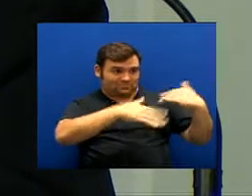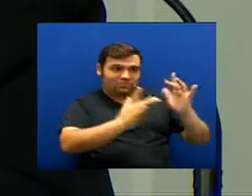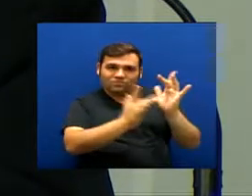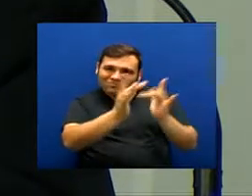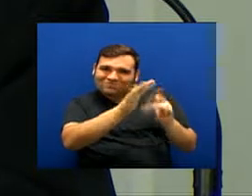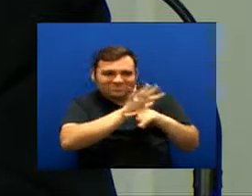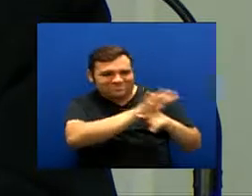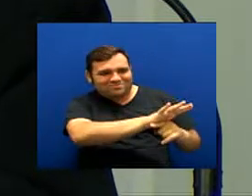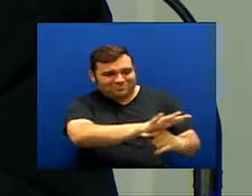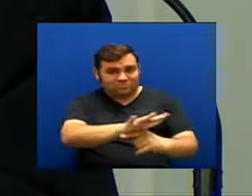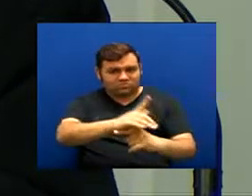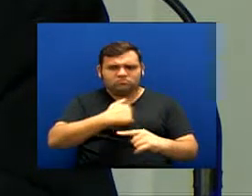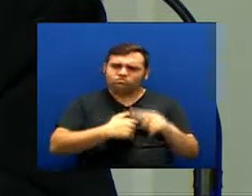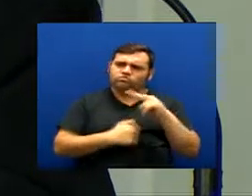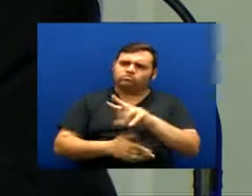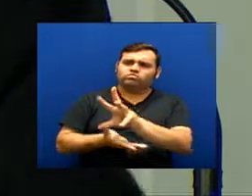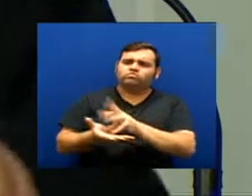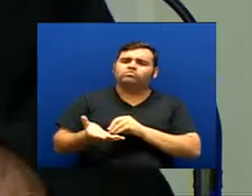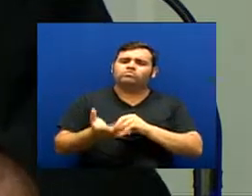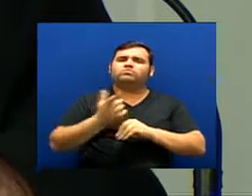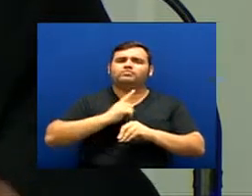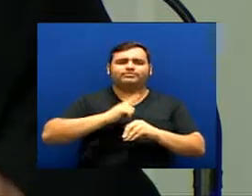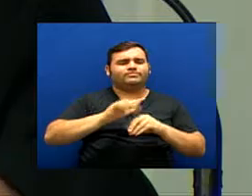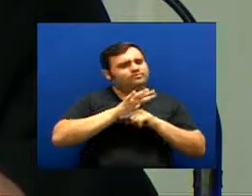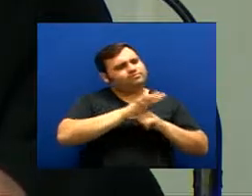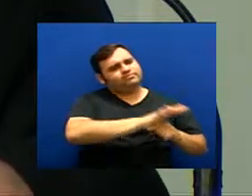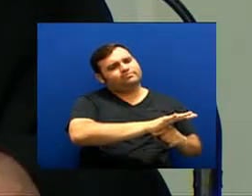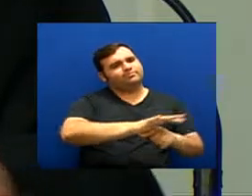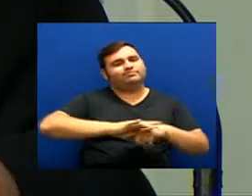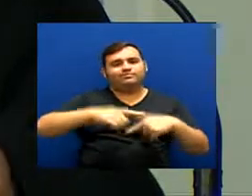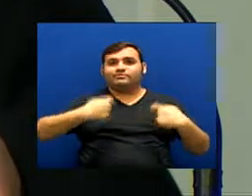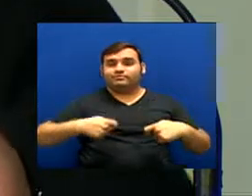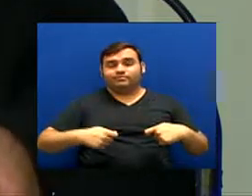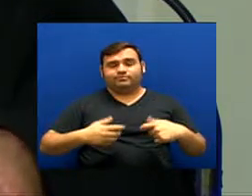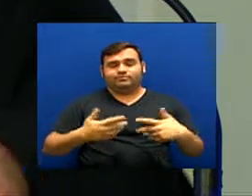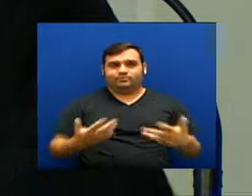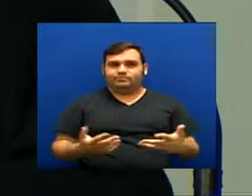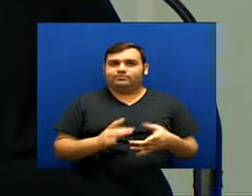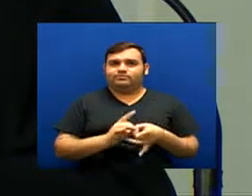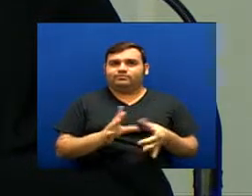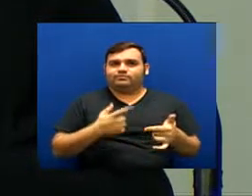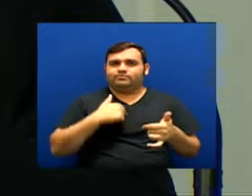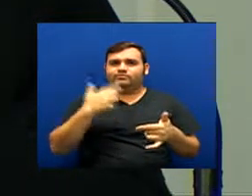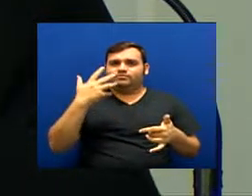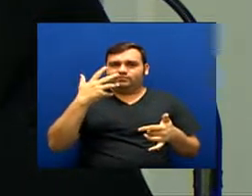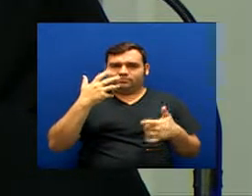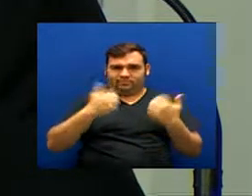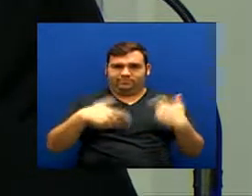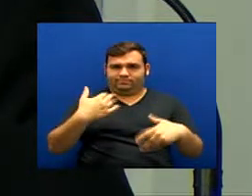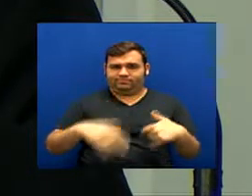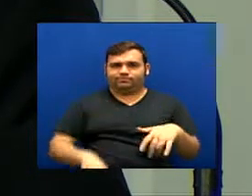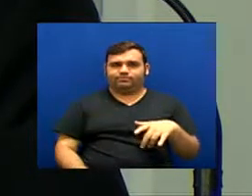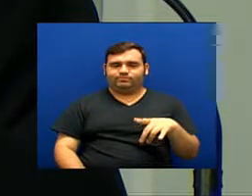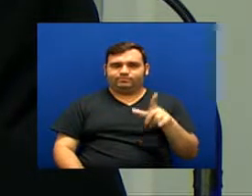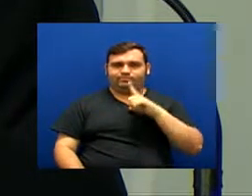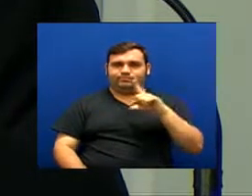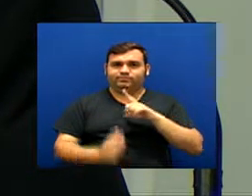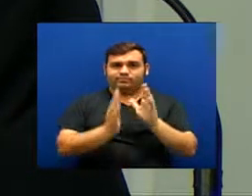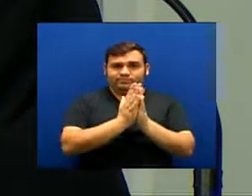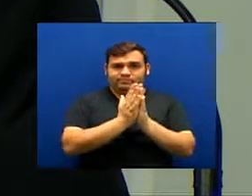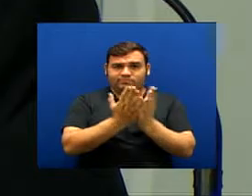da nossa arquidiocese, José Rosa. José Rosa, este homem é um homem